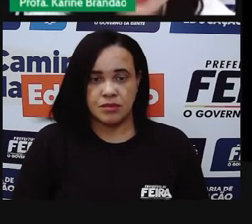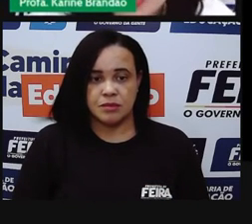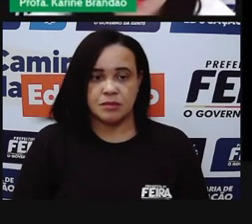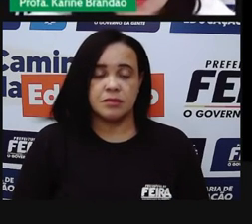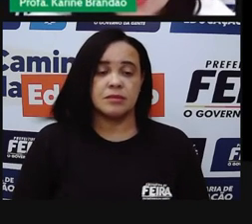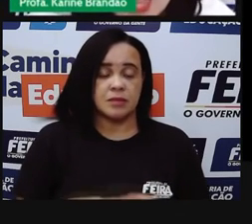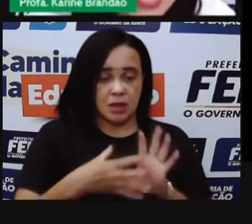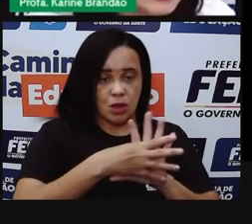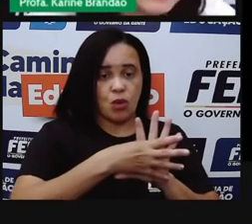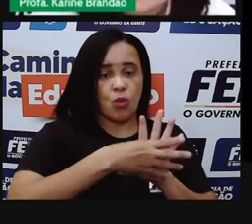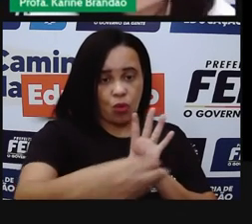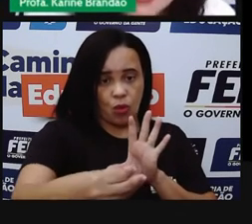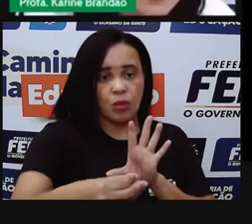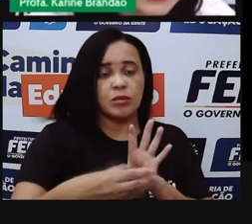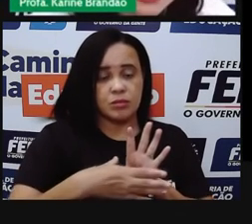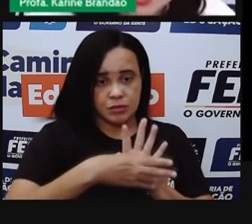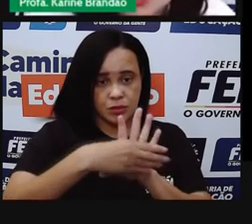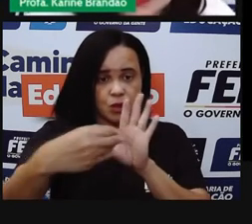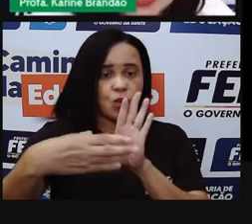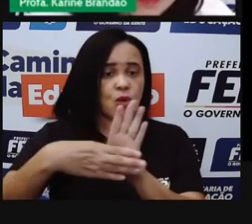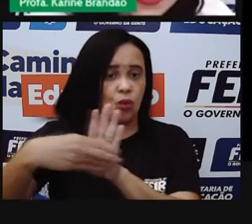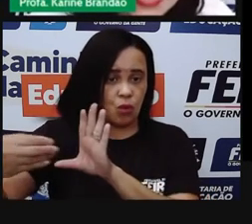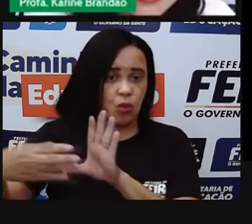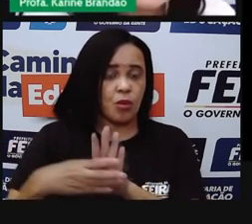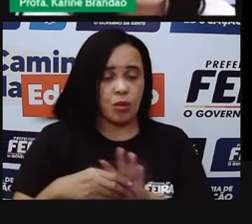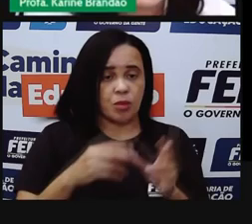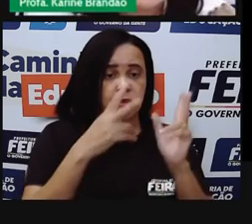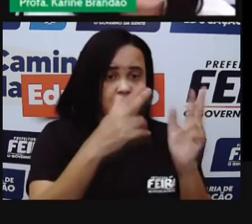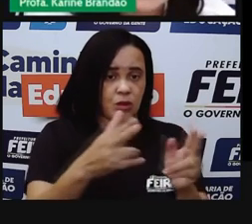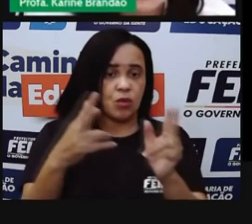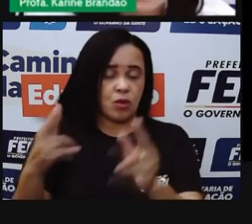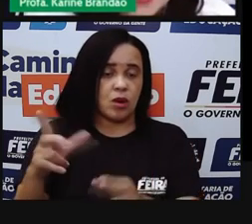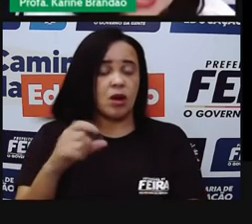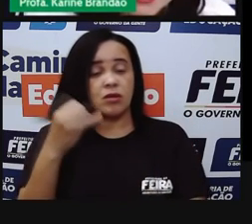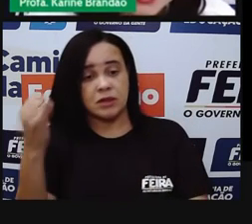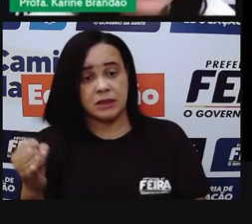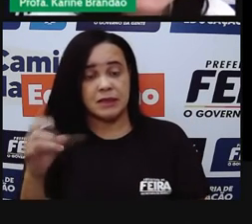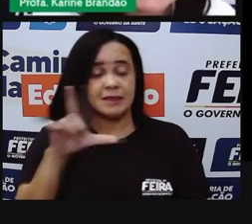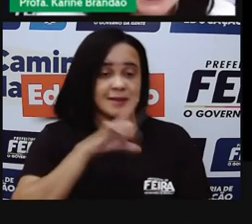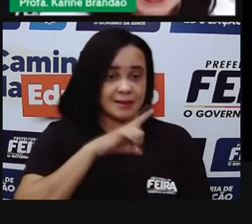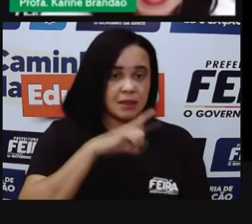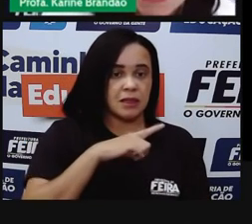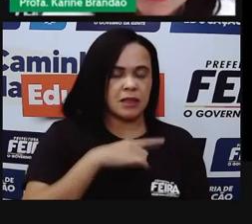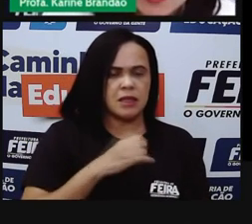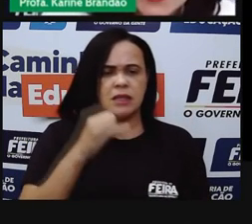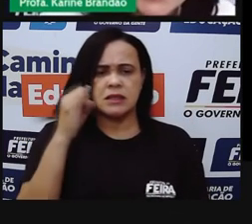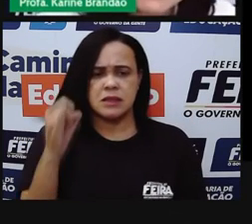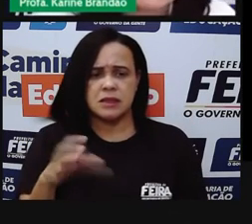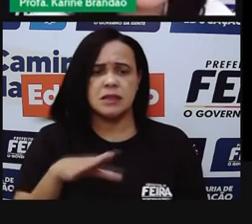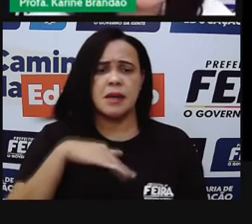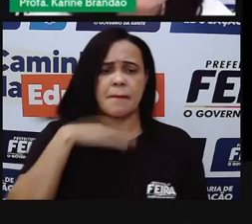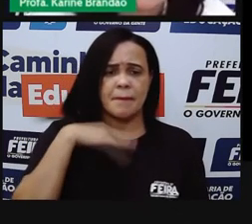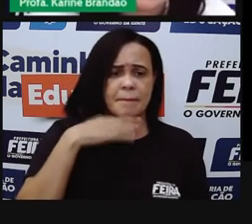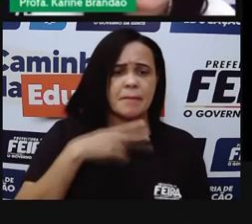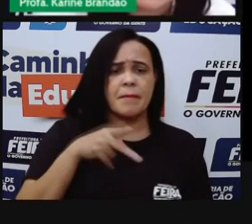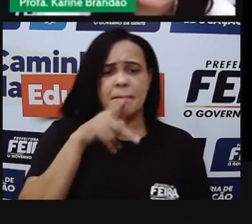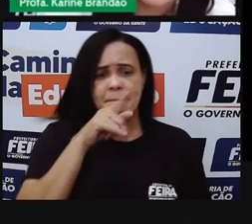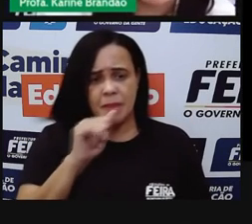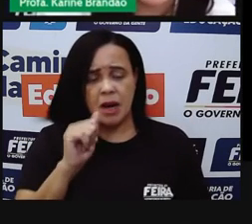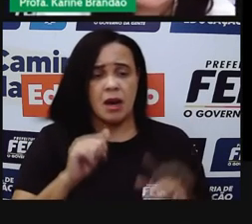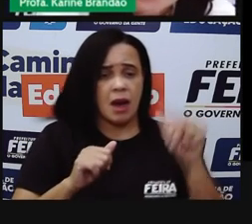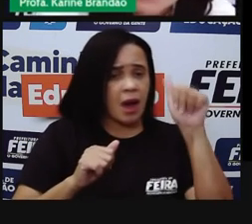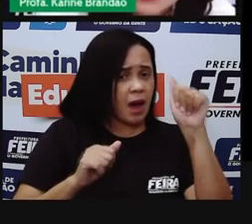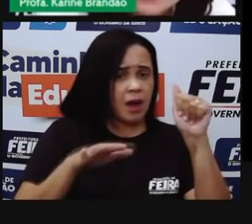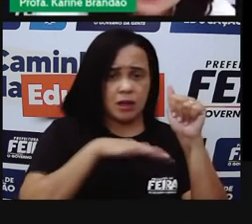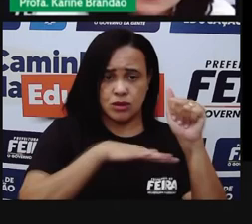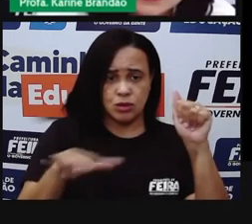que a gente tem. A gente não dá o que a gente não tem. Se a mãe e o pai só têm A, o que que eles podem dar para os